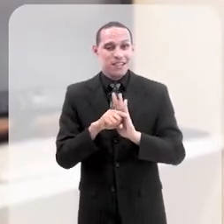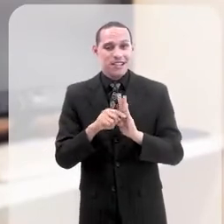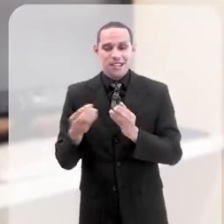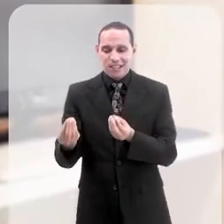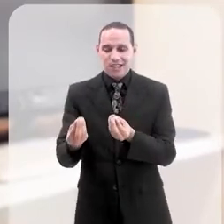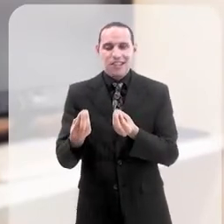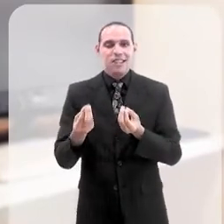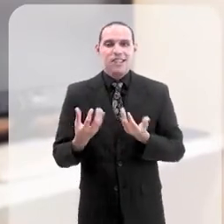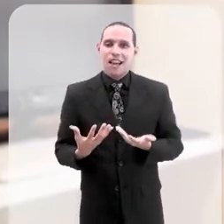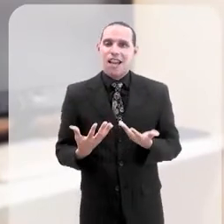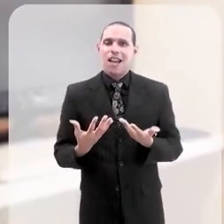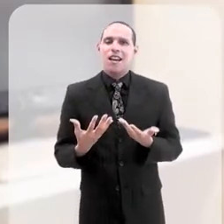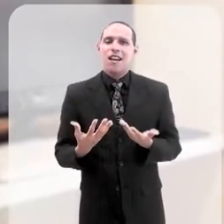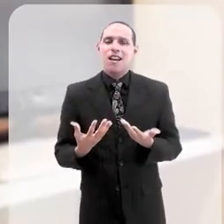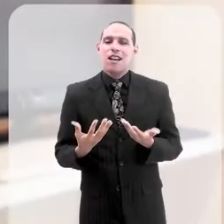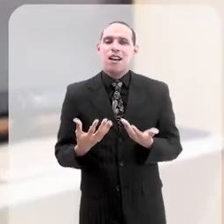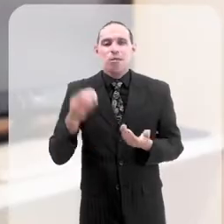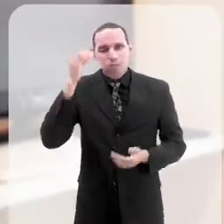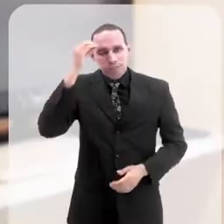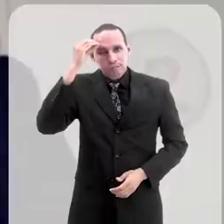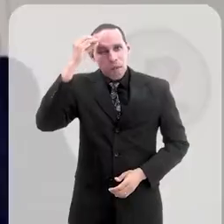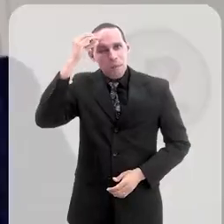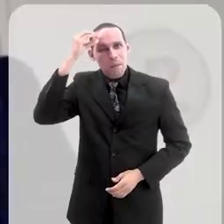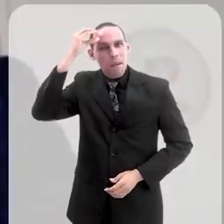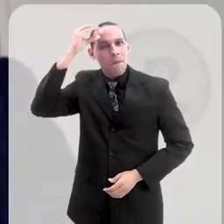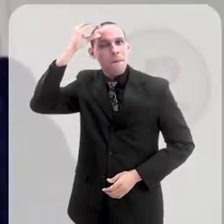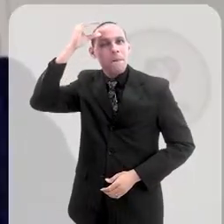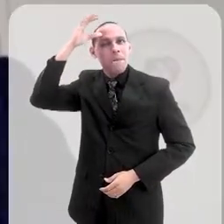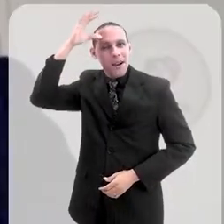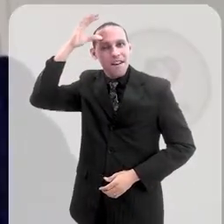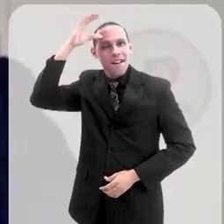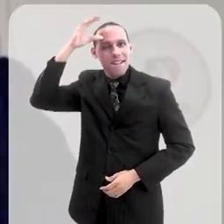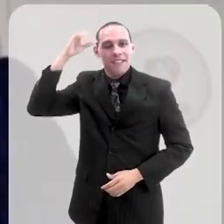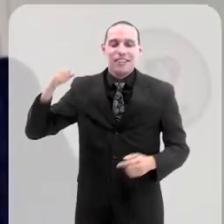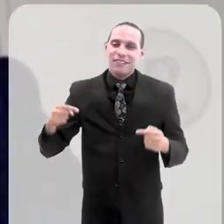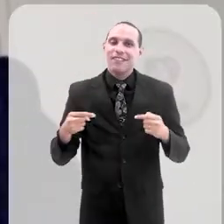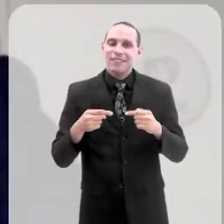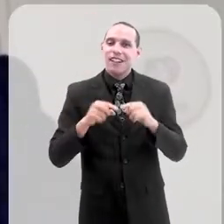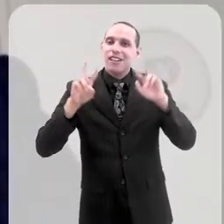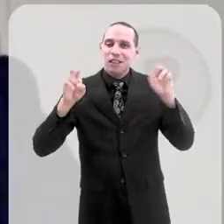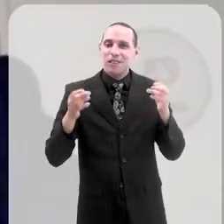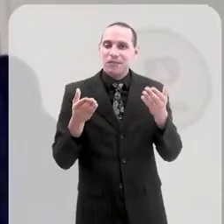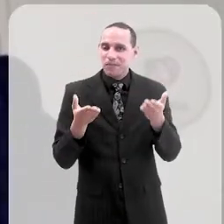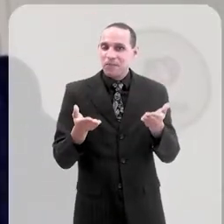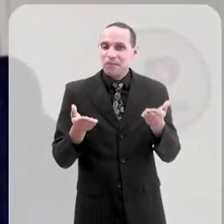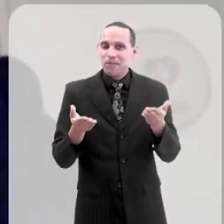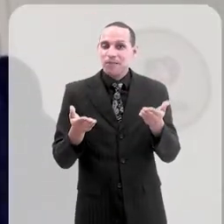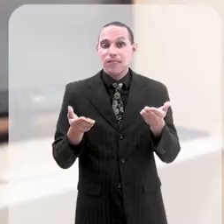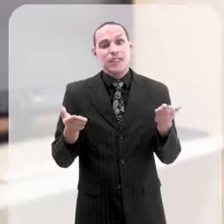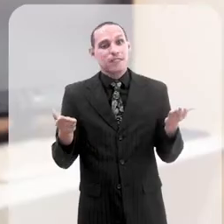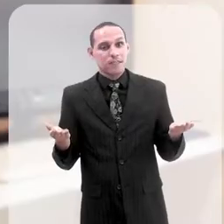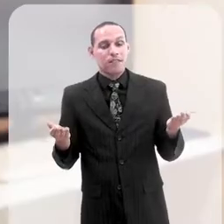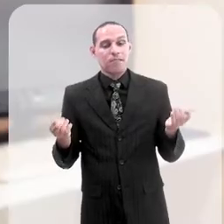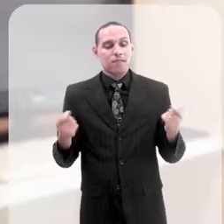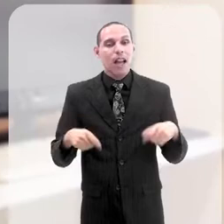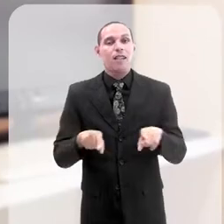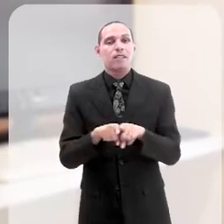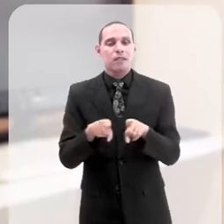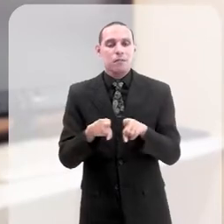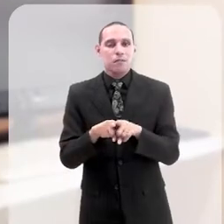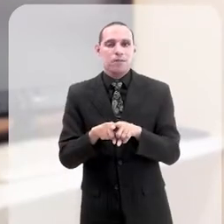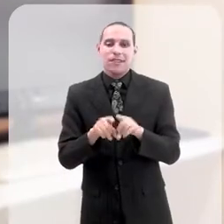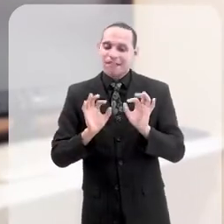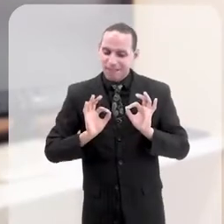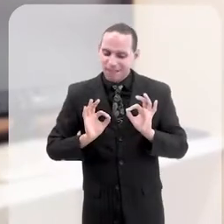gente muito, muito conhecimento a respeito desse assunto, e a partir dela é que a gente pode também, e